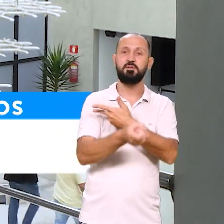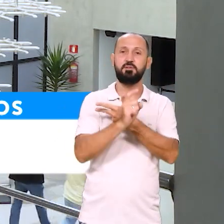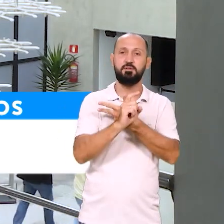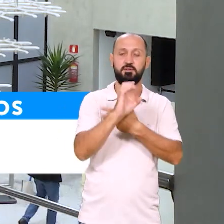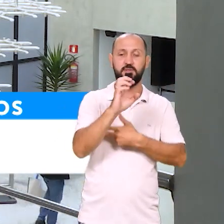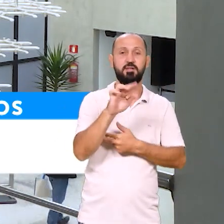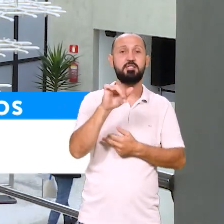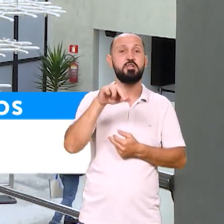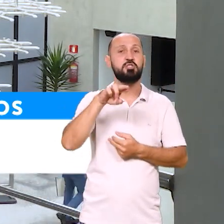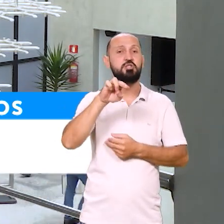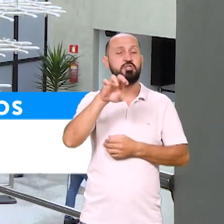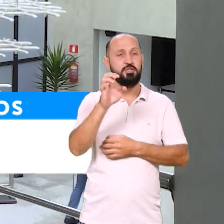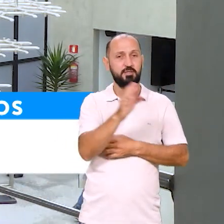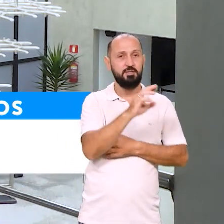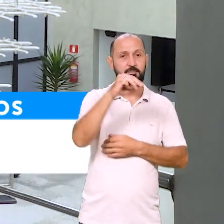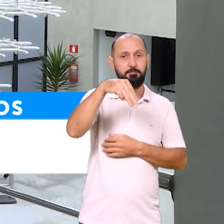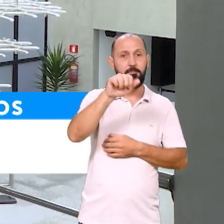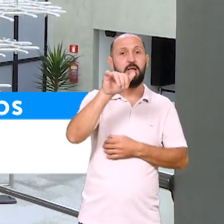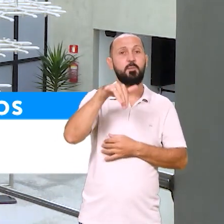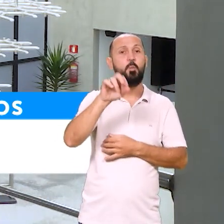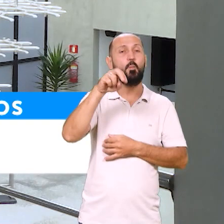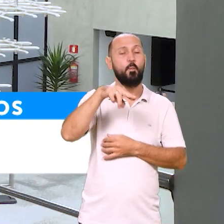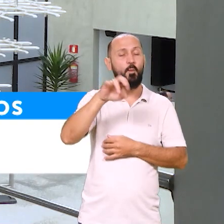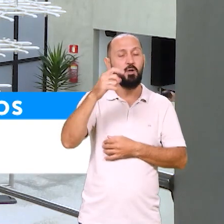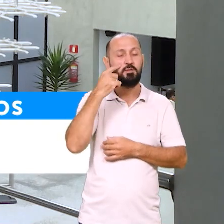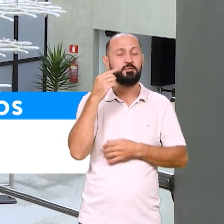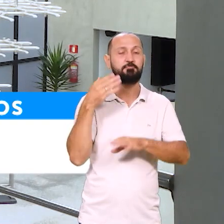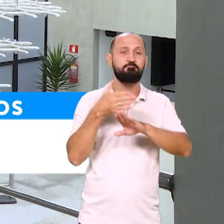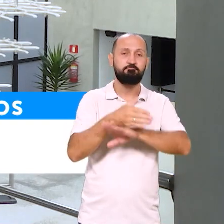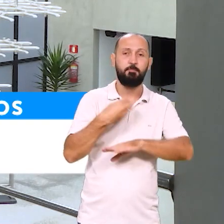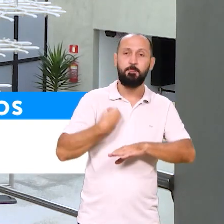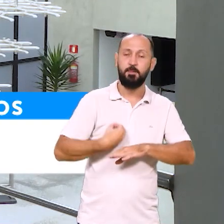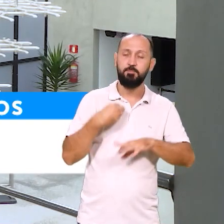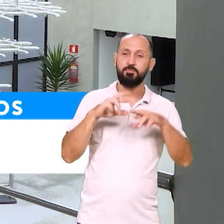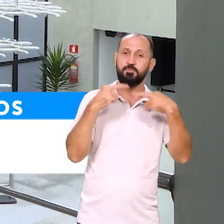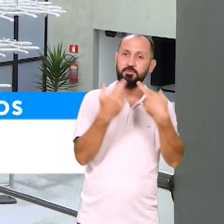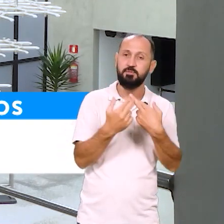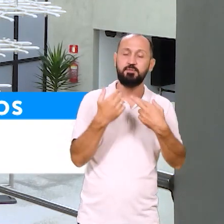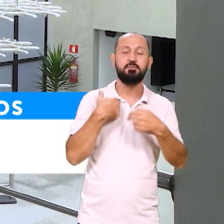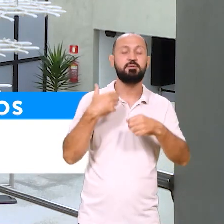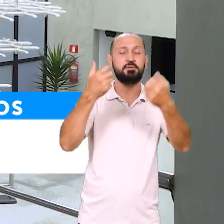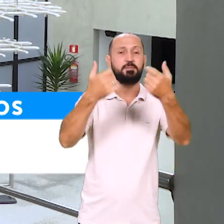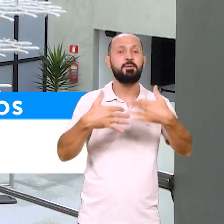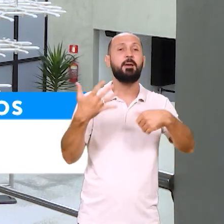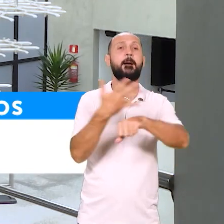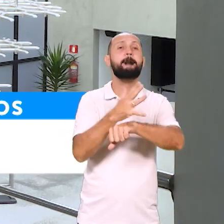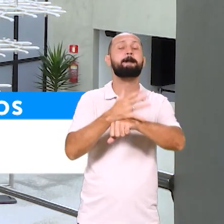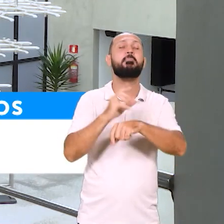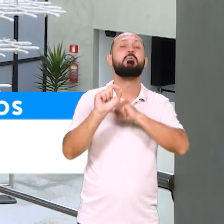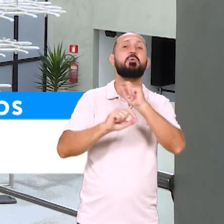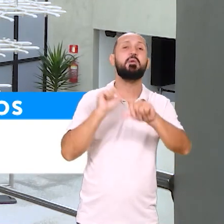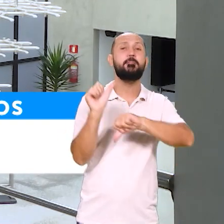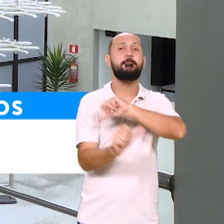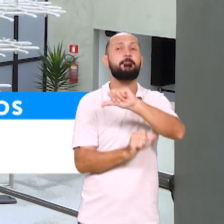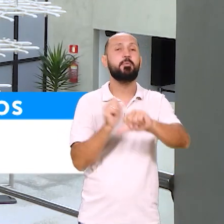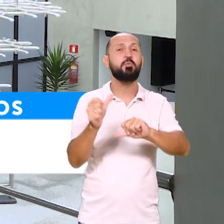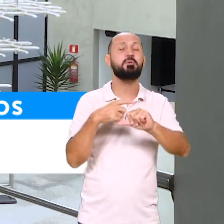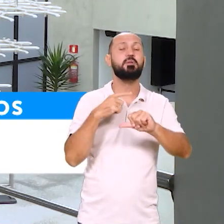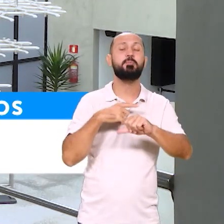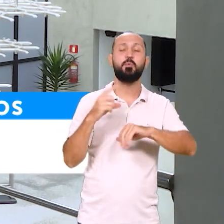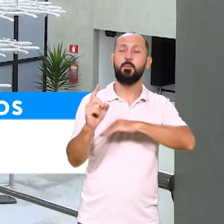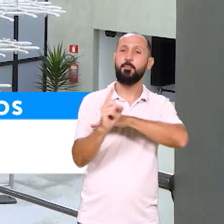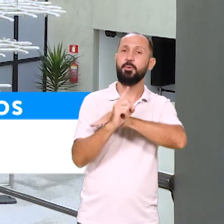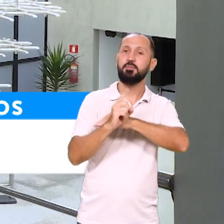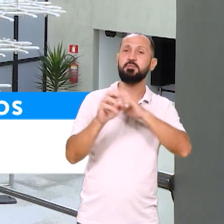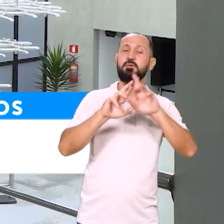do Executivo, Cristine Maimone, esteve presente na reunião e falou o que muda na prática para os pacientes que utilizam a rede